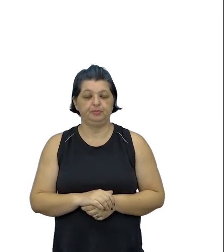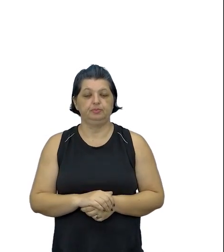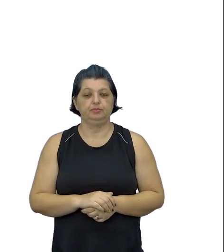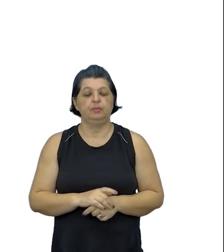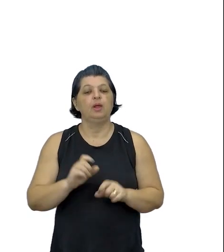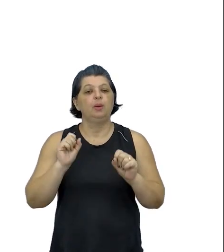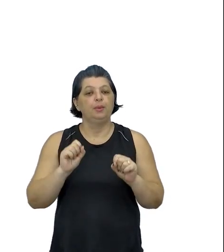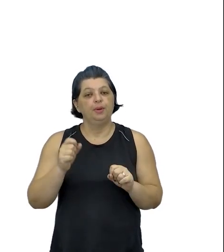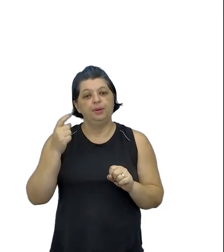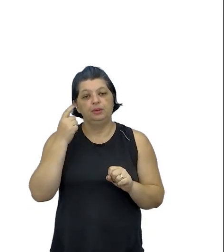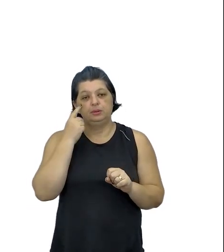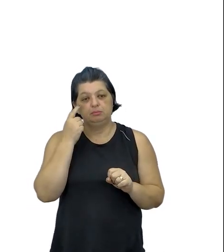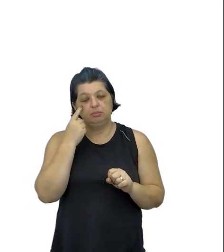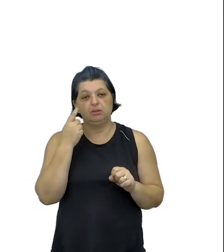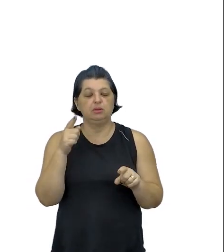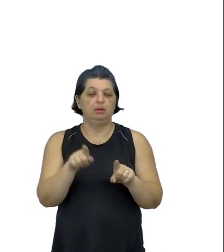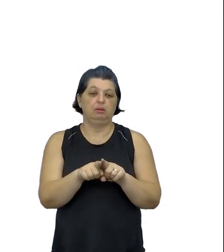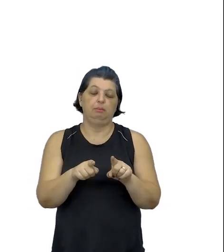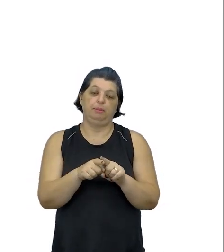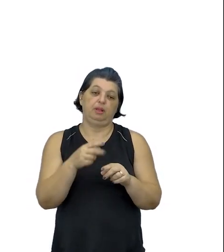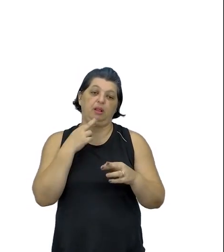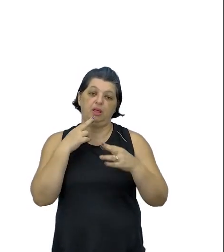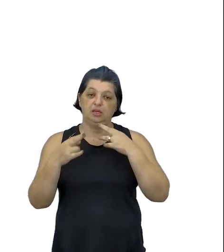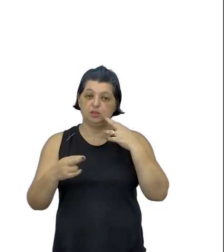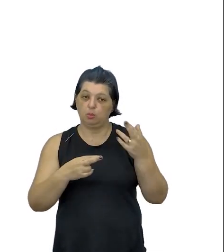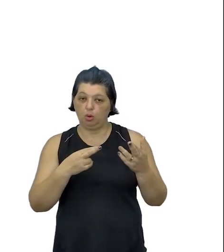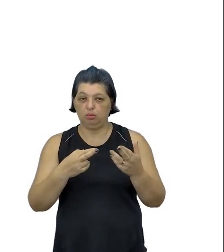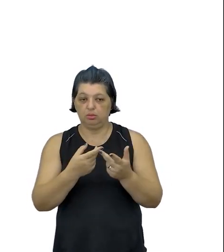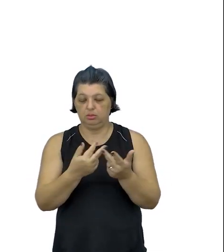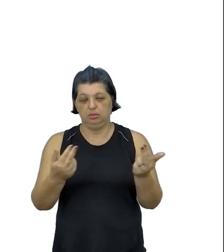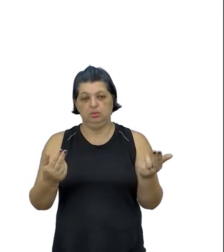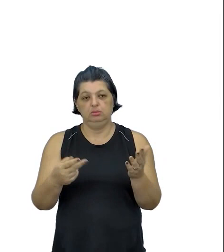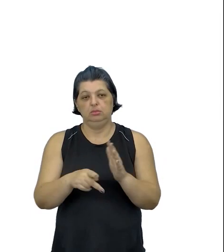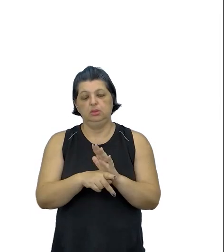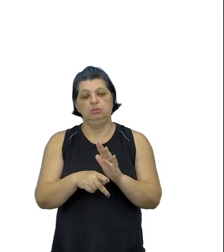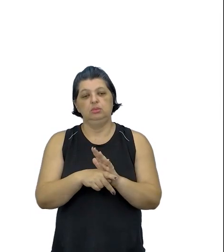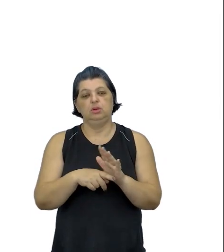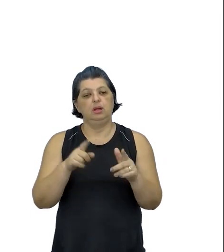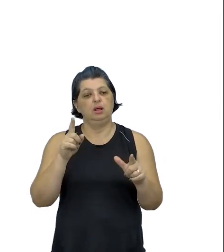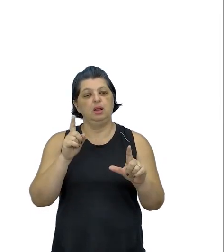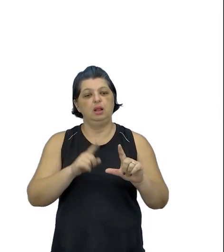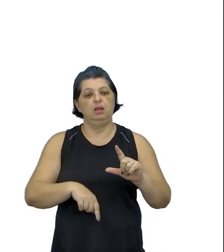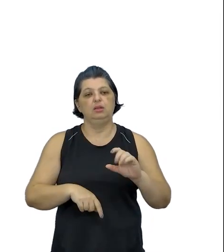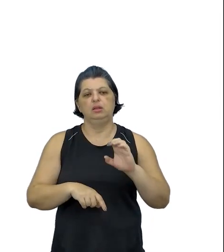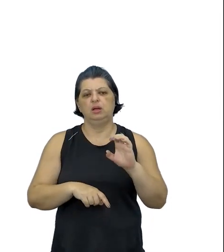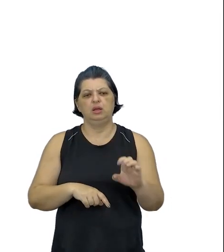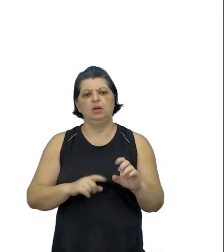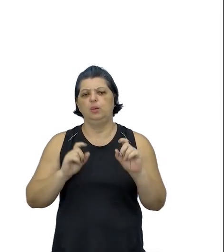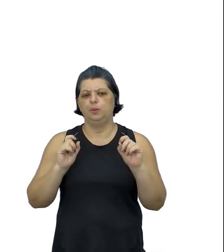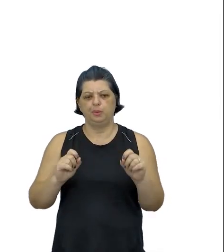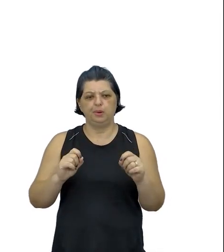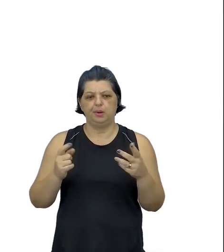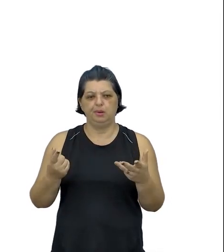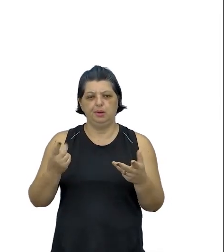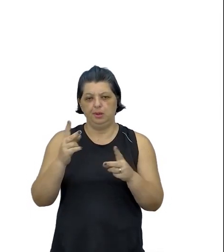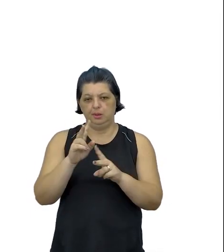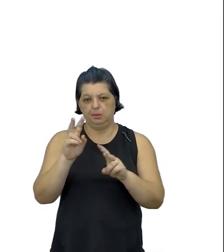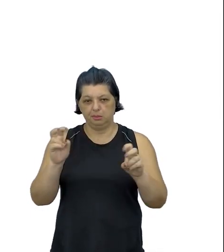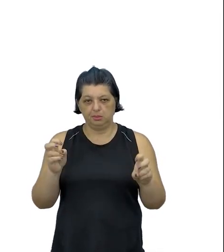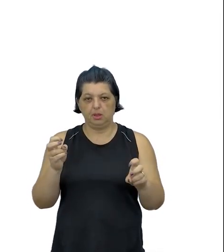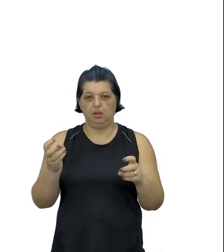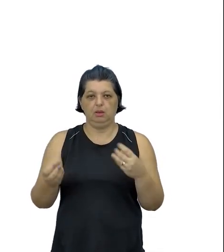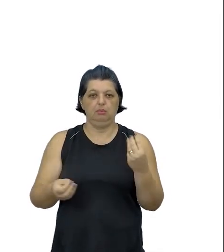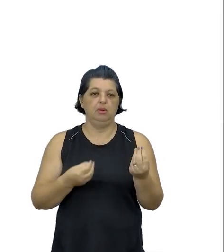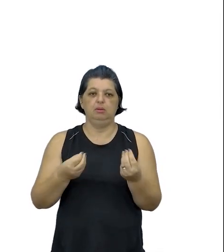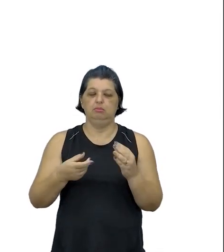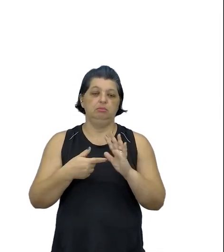algumas respostas possíveis para essas questões, né? Então, a letra E, qual é o assunto da reportagem, de que forma que ele